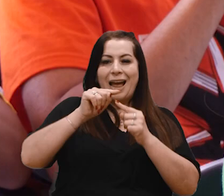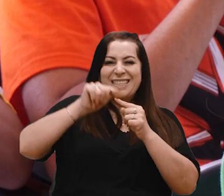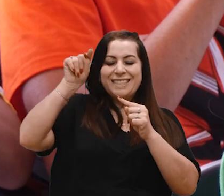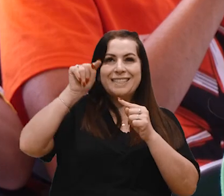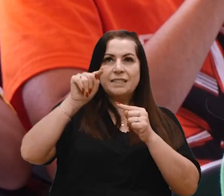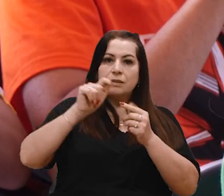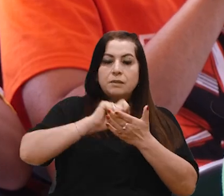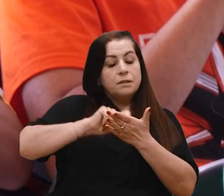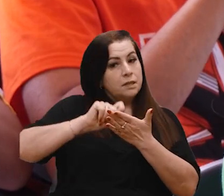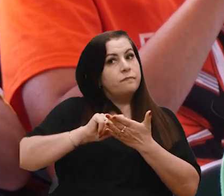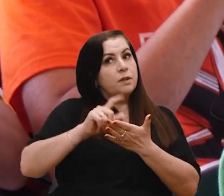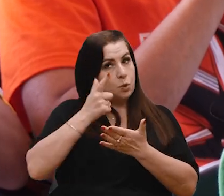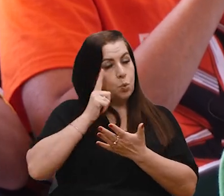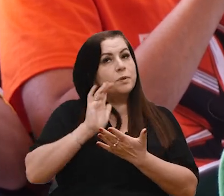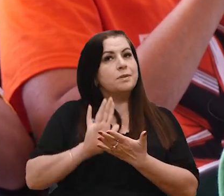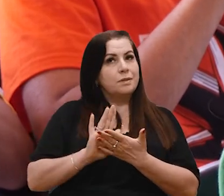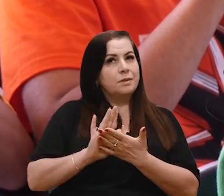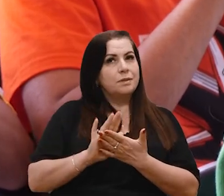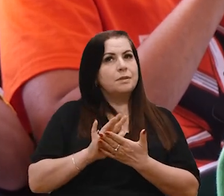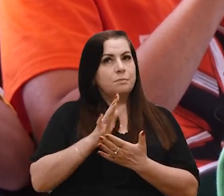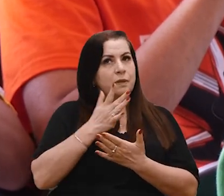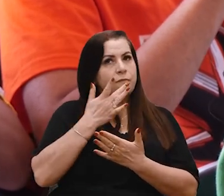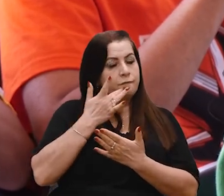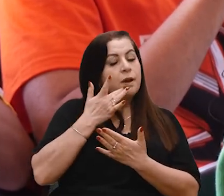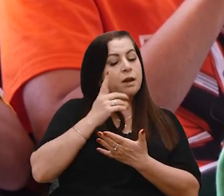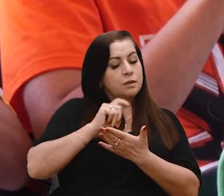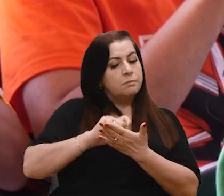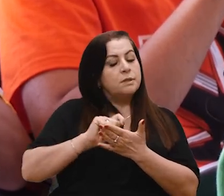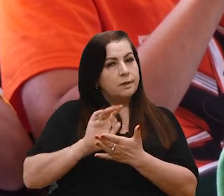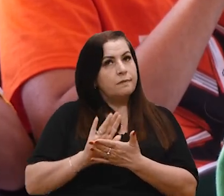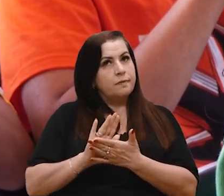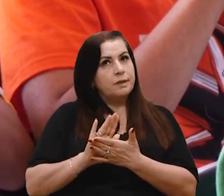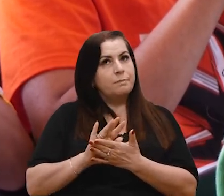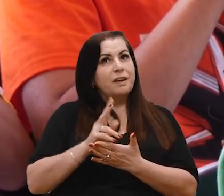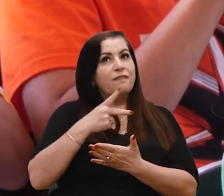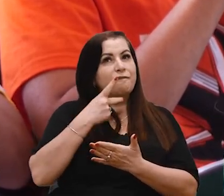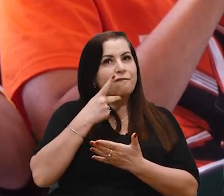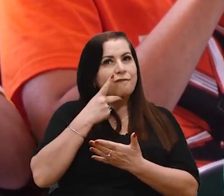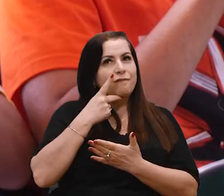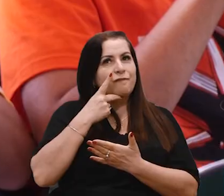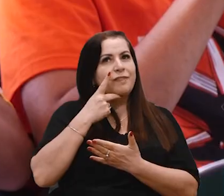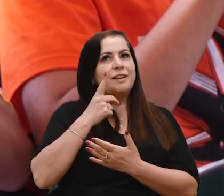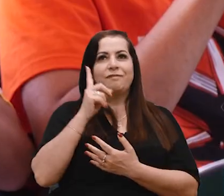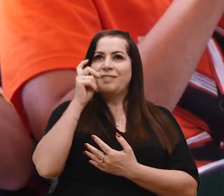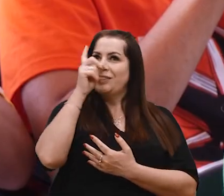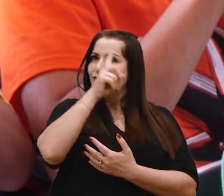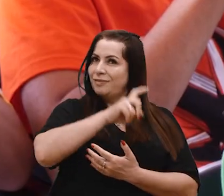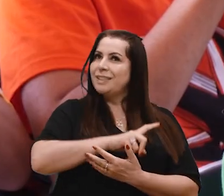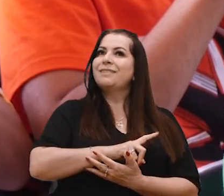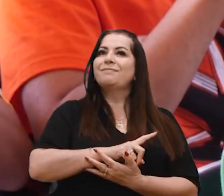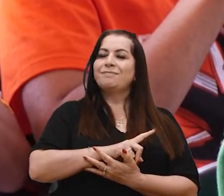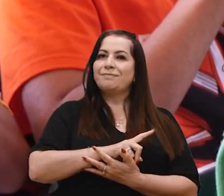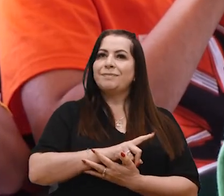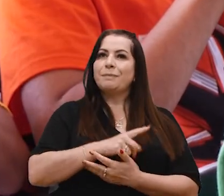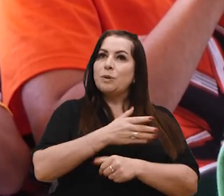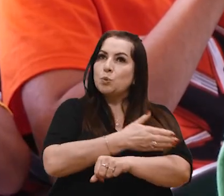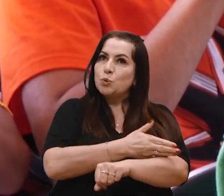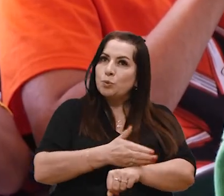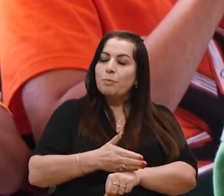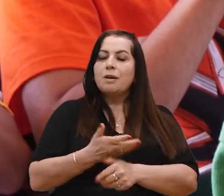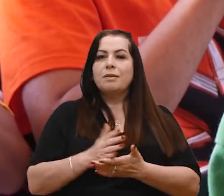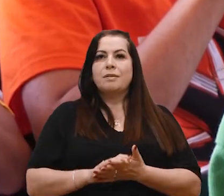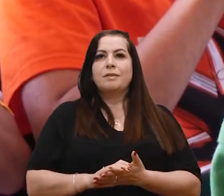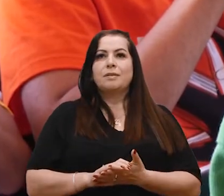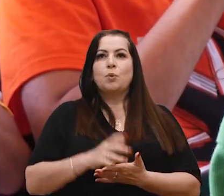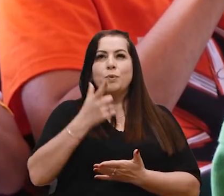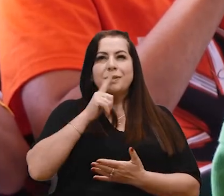o acento, assim. Escrever eu consegui, é um pouco fácil escrever mais. Mas na fala foi bastante difícil